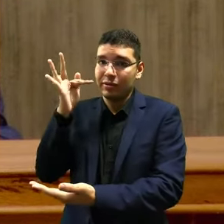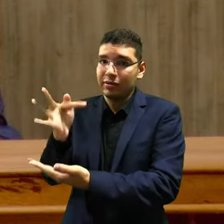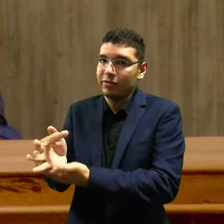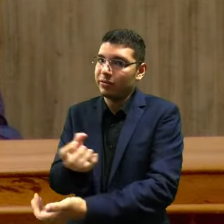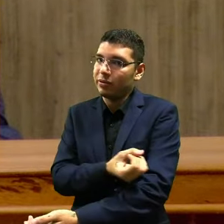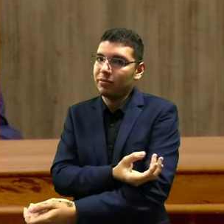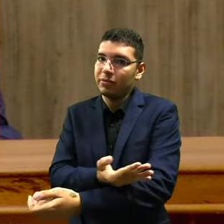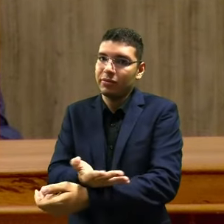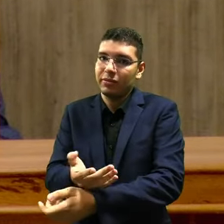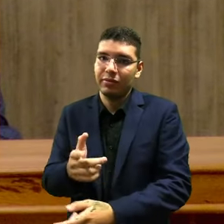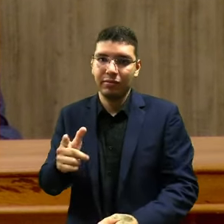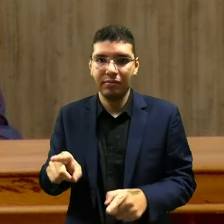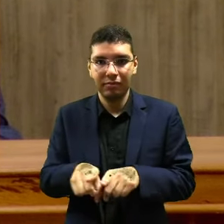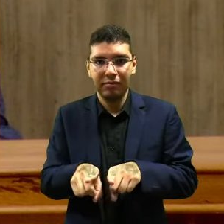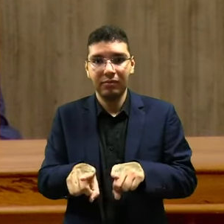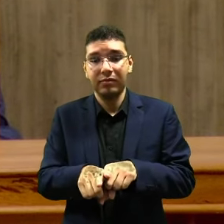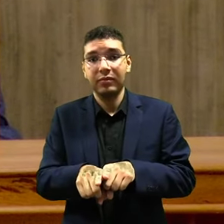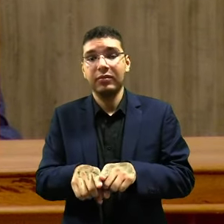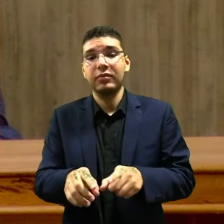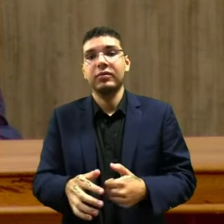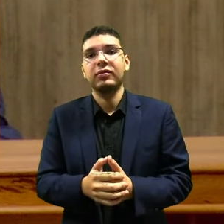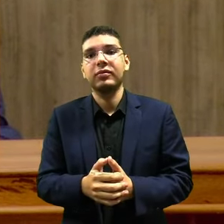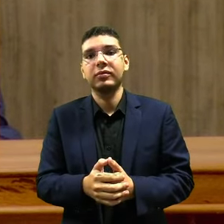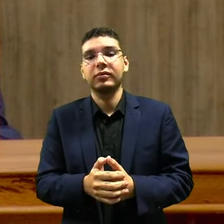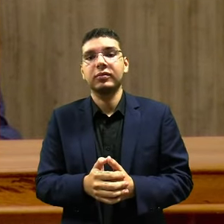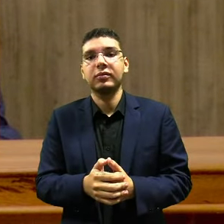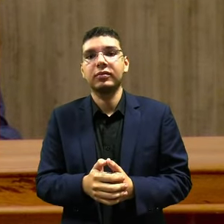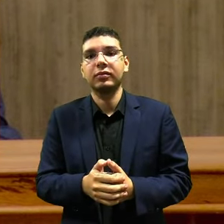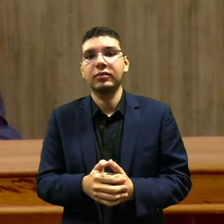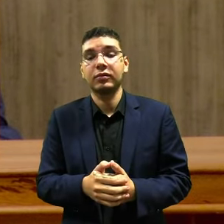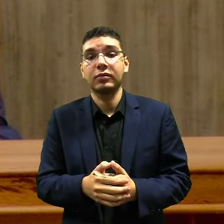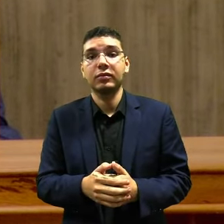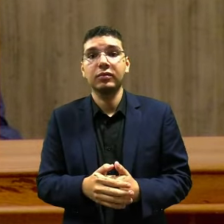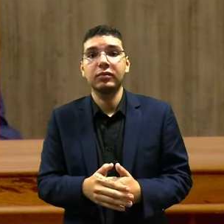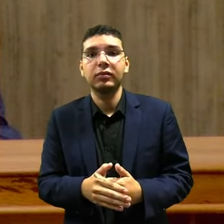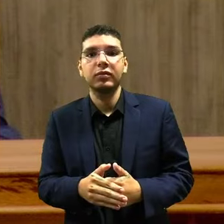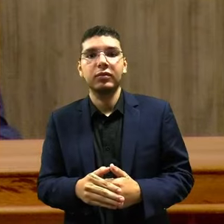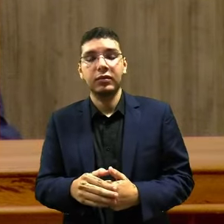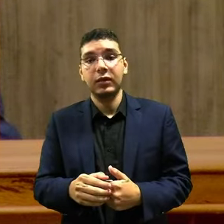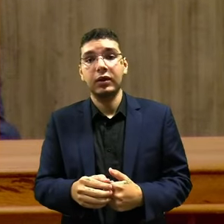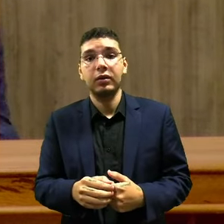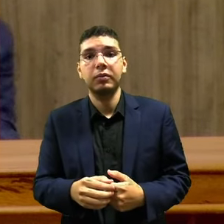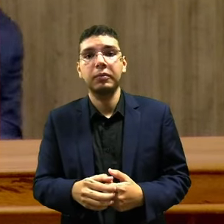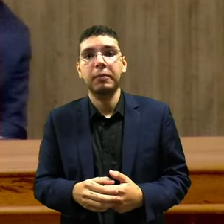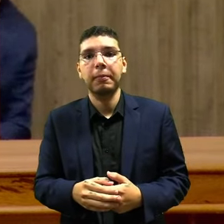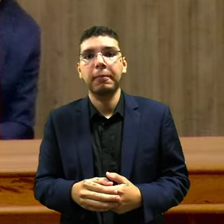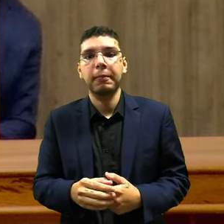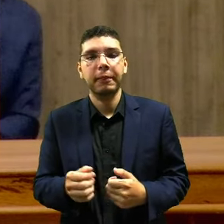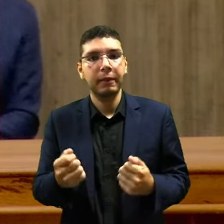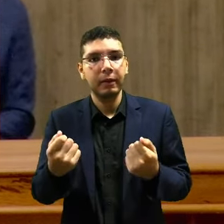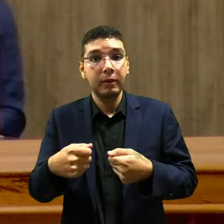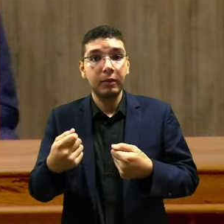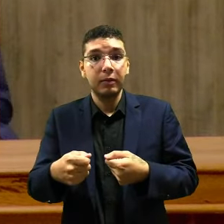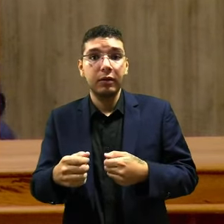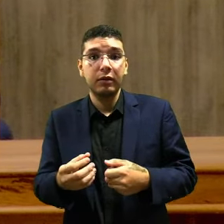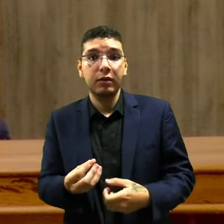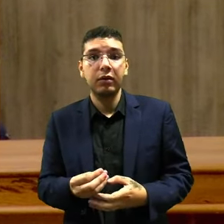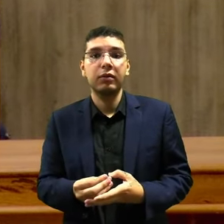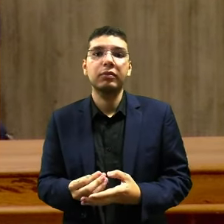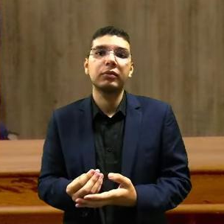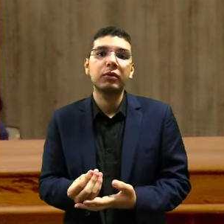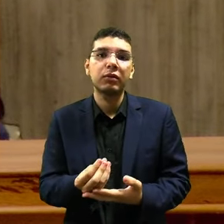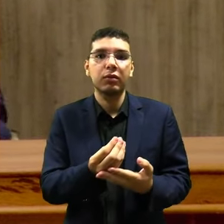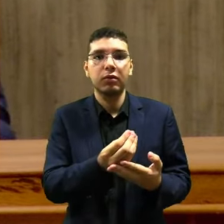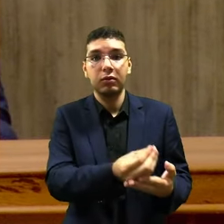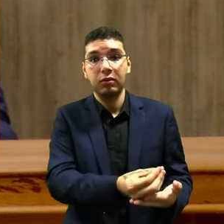uma irmã aqui no meio desses meninos senão V ficar conversando senão conversa o culto separ esses dois ali ó que ele conversa